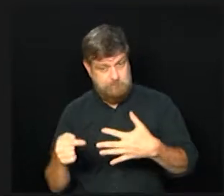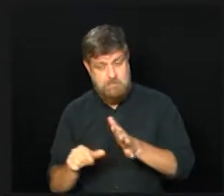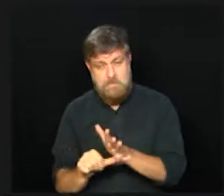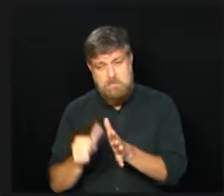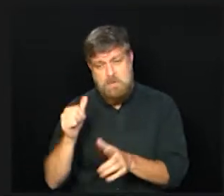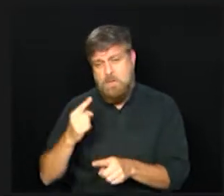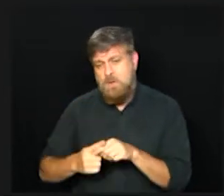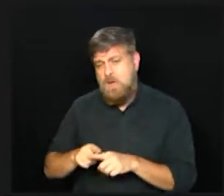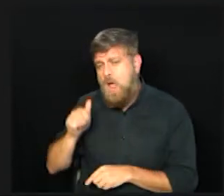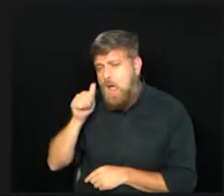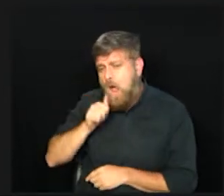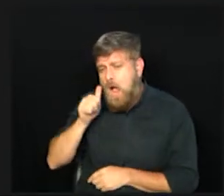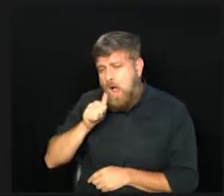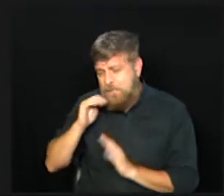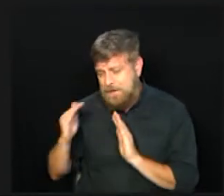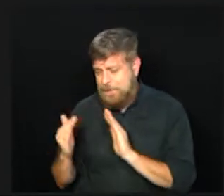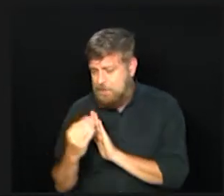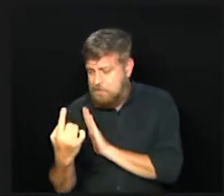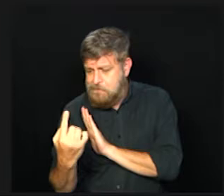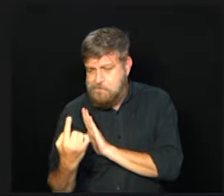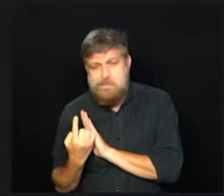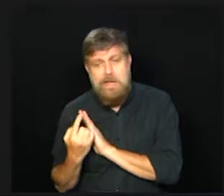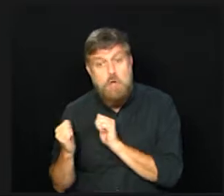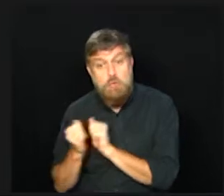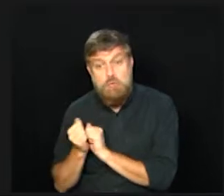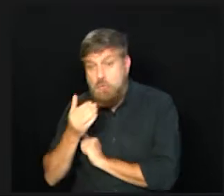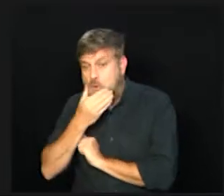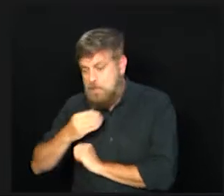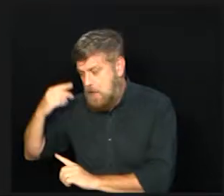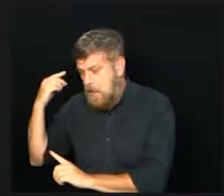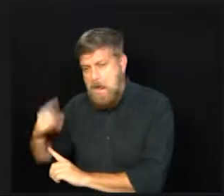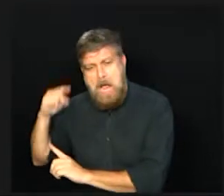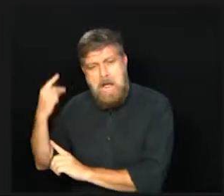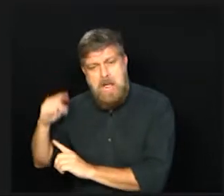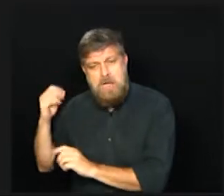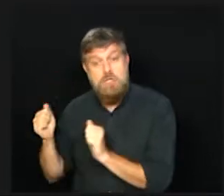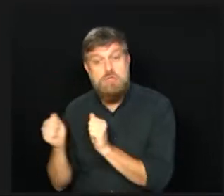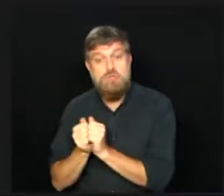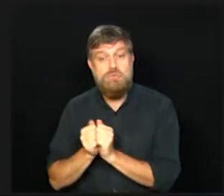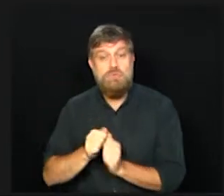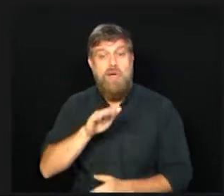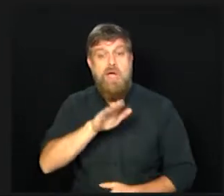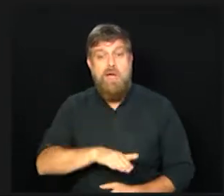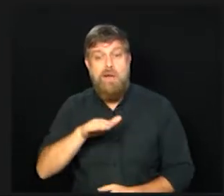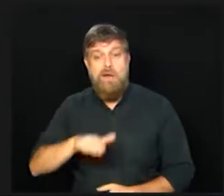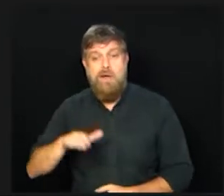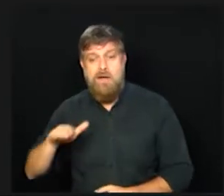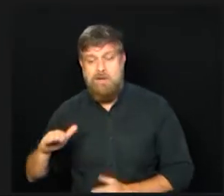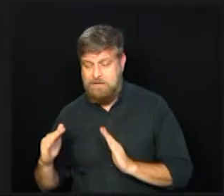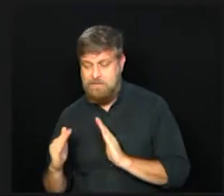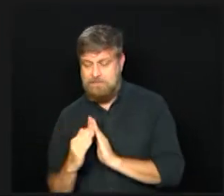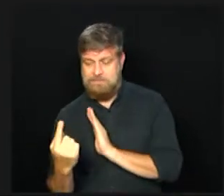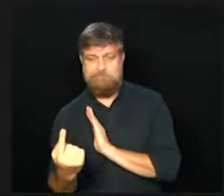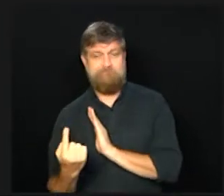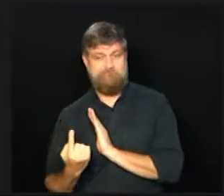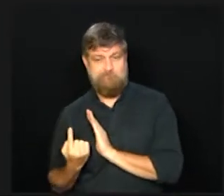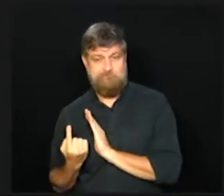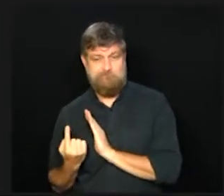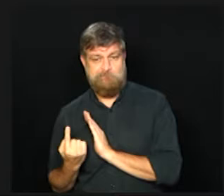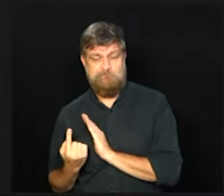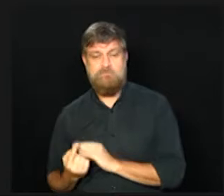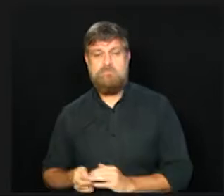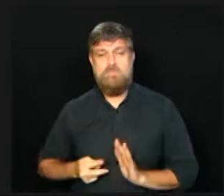mulher ela ficou dentro de casa com o agressor e com as crianças também dentro de casa. Ou